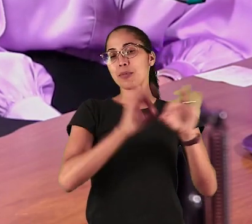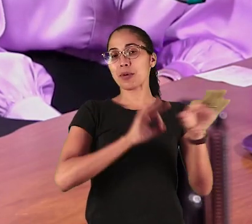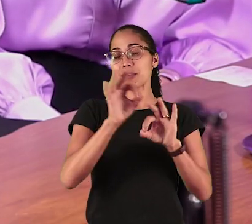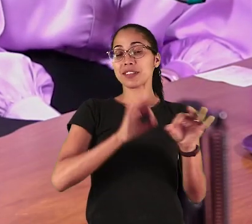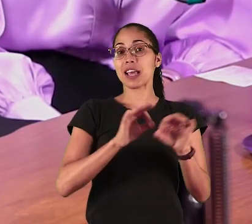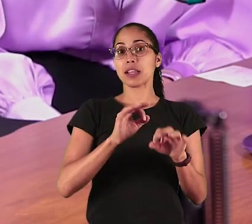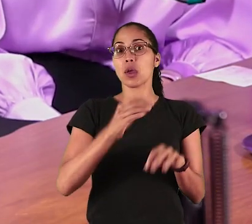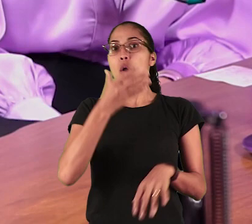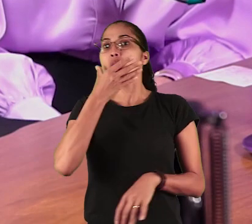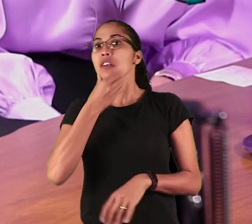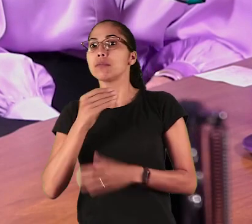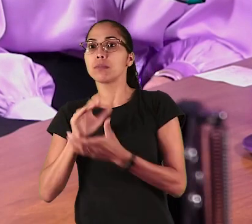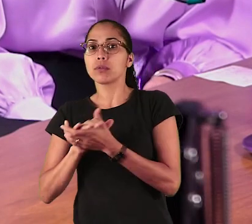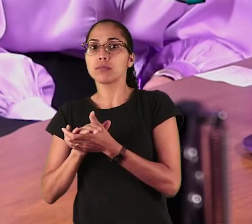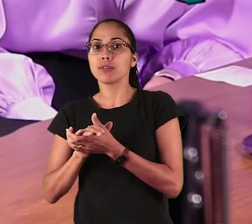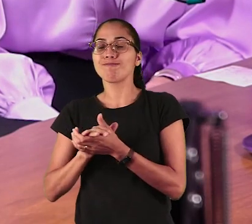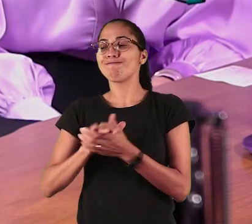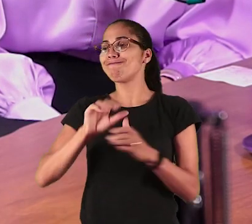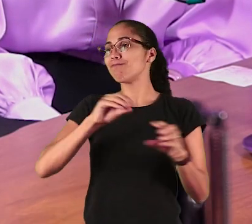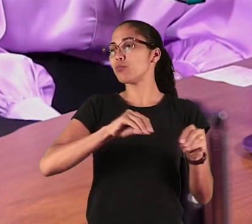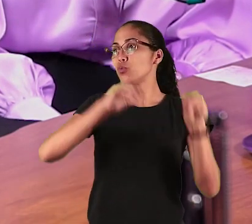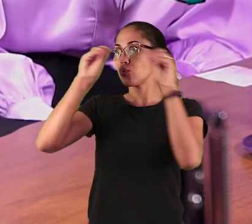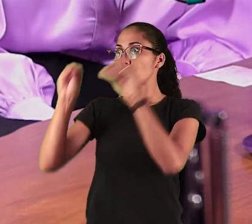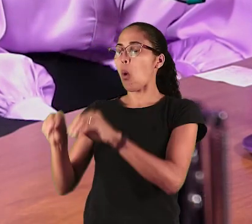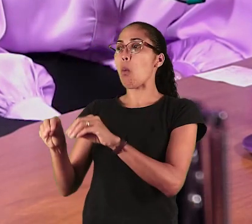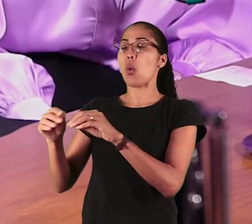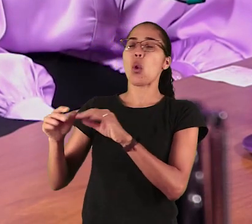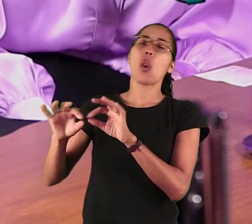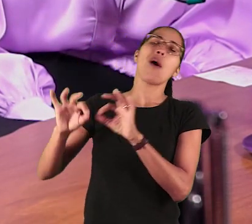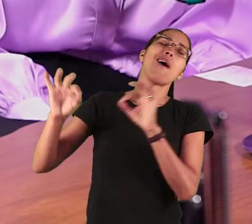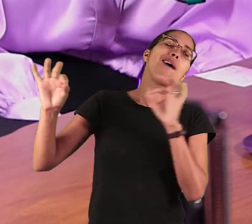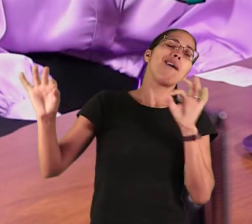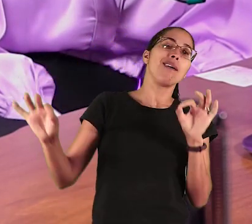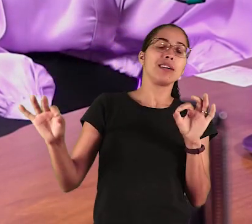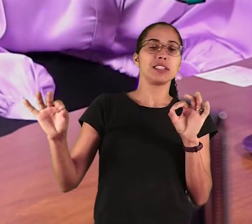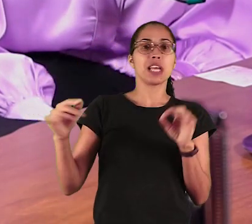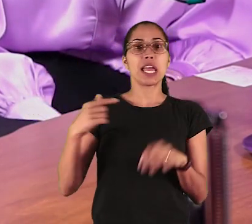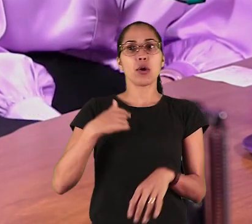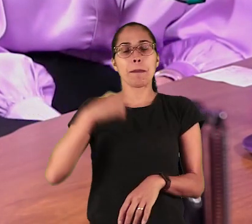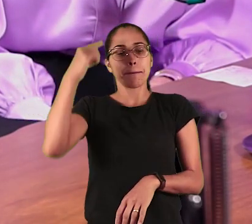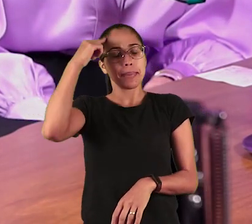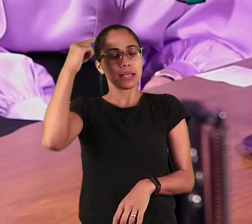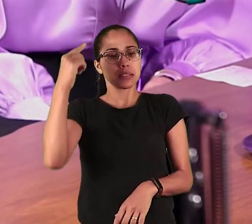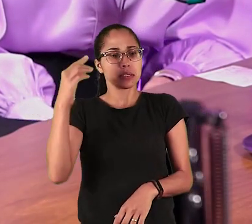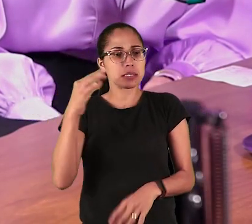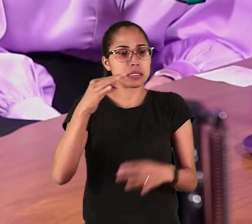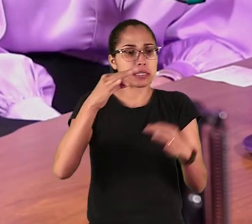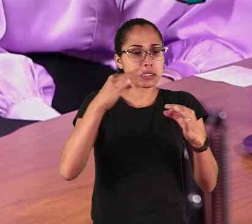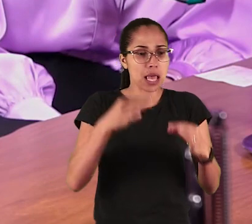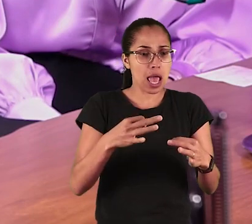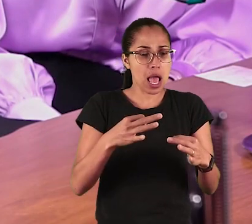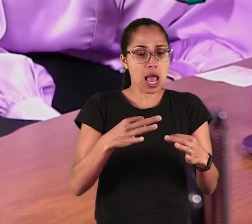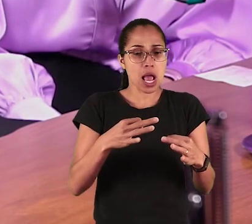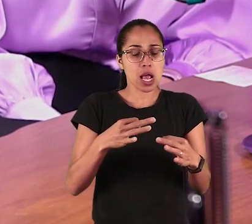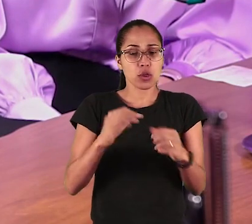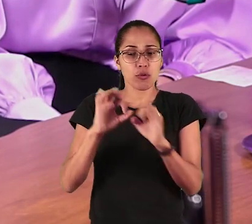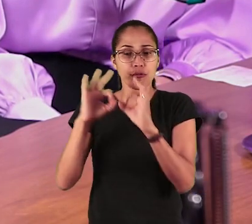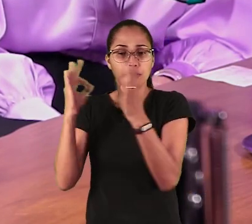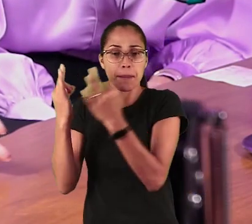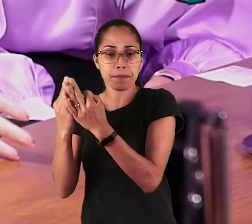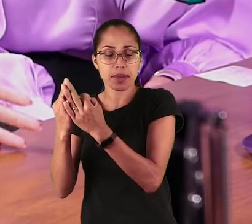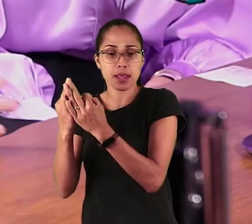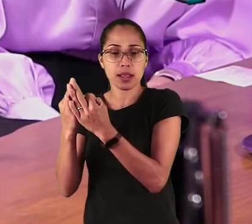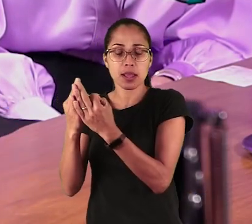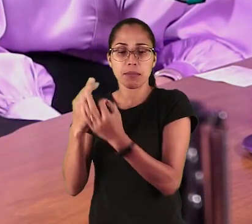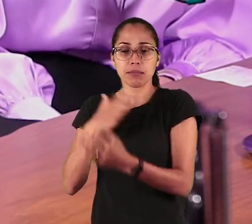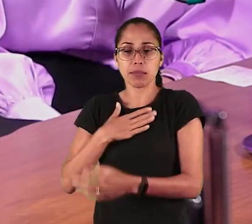muito longe muito diferente de tudo E aí eu me vi naquela caixinha do que quero correto né seguir a família por